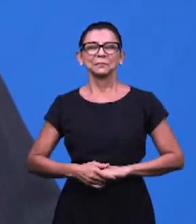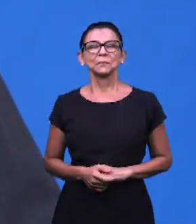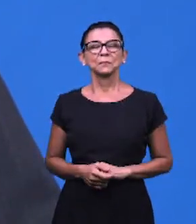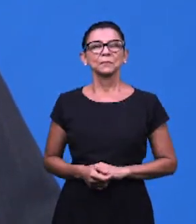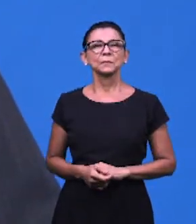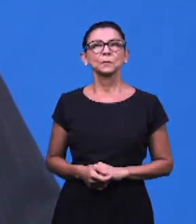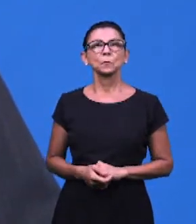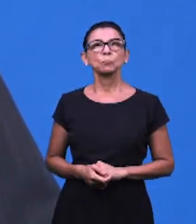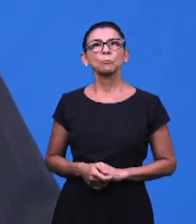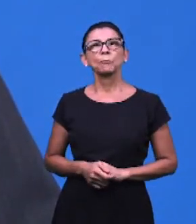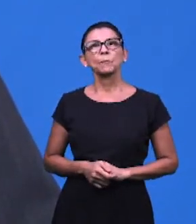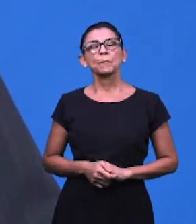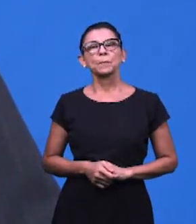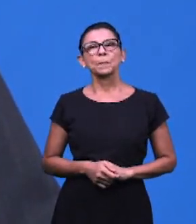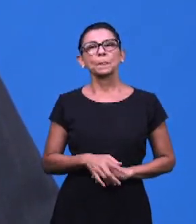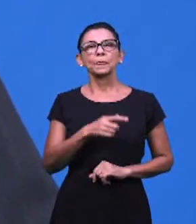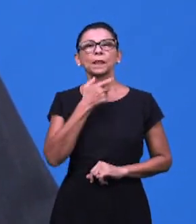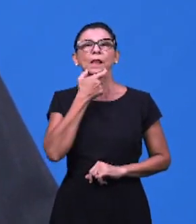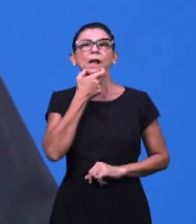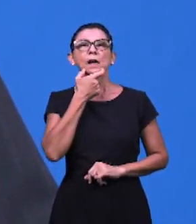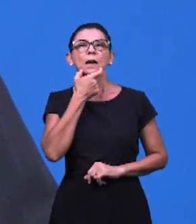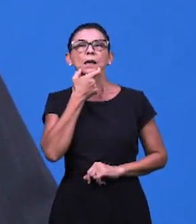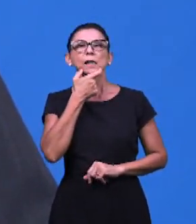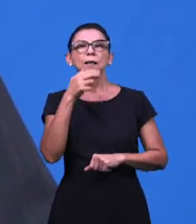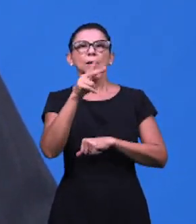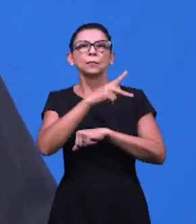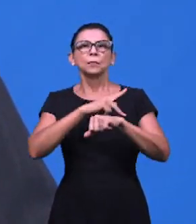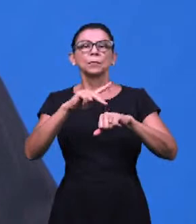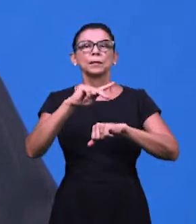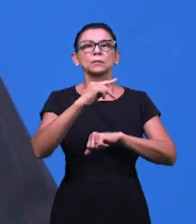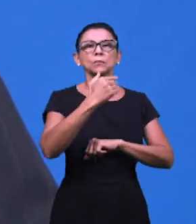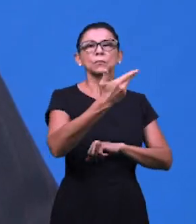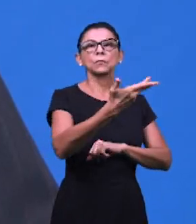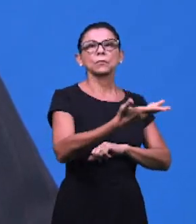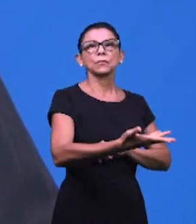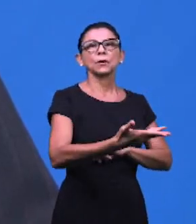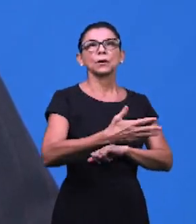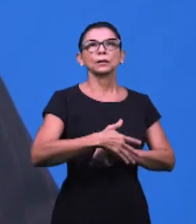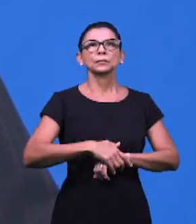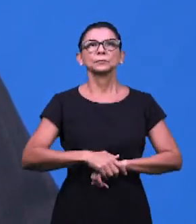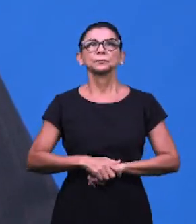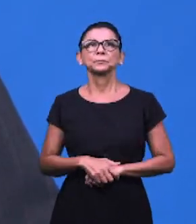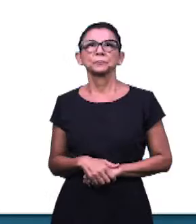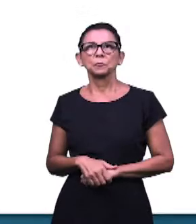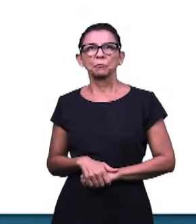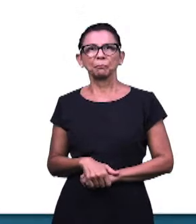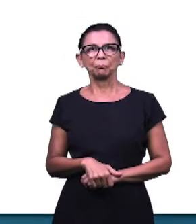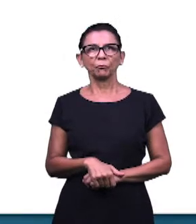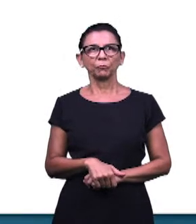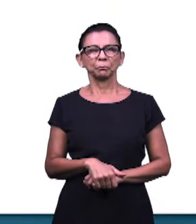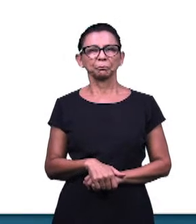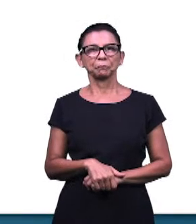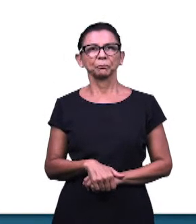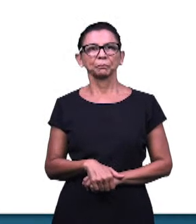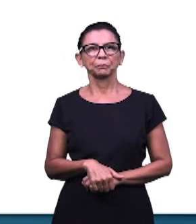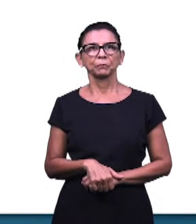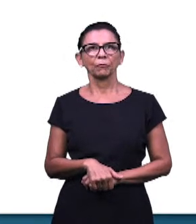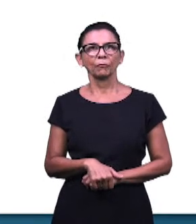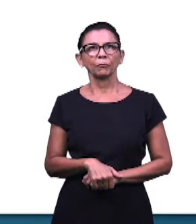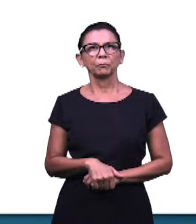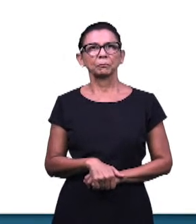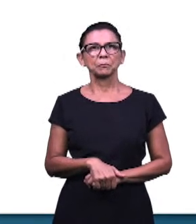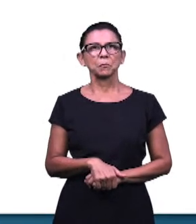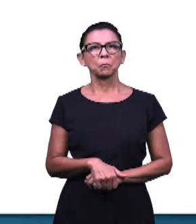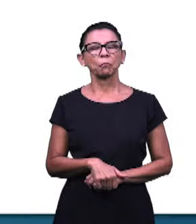né? Ela vem lá da Inglaterra, da nossa igreja lá em Camborne,